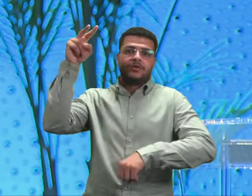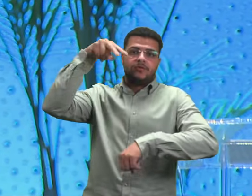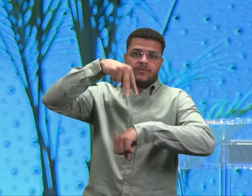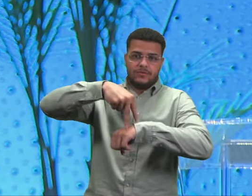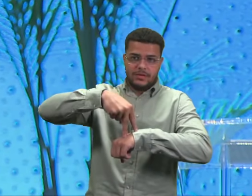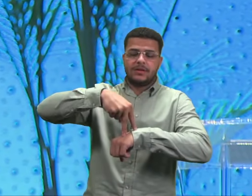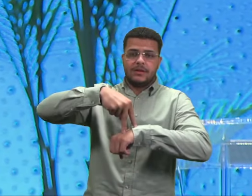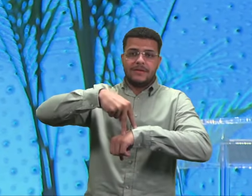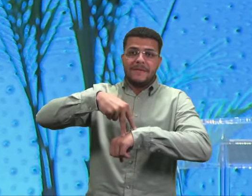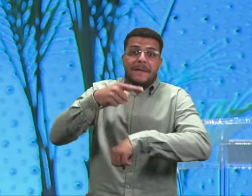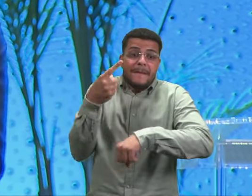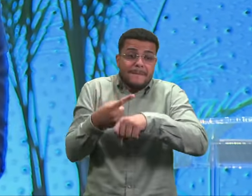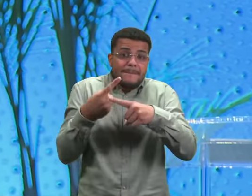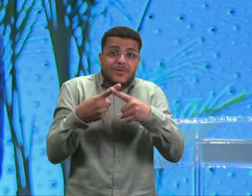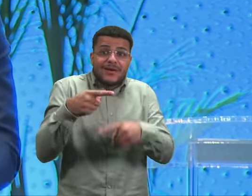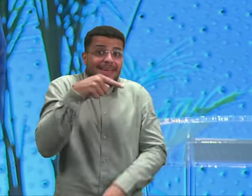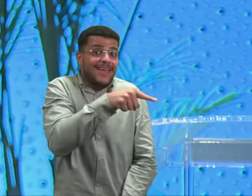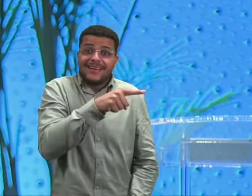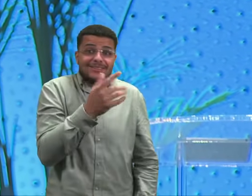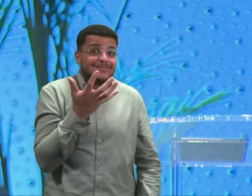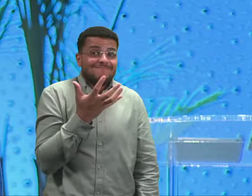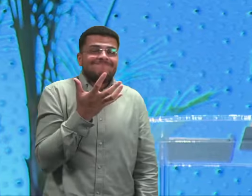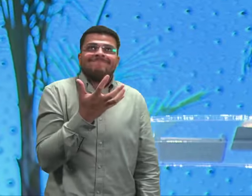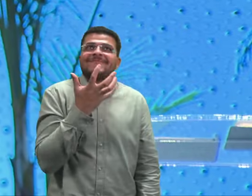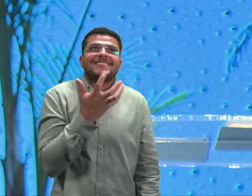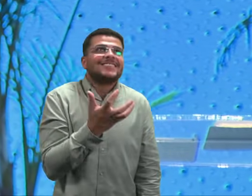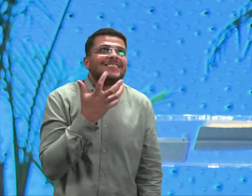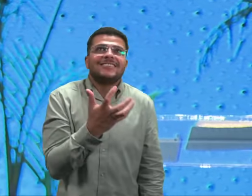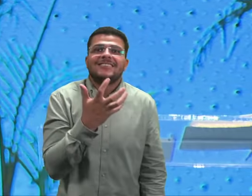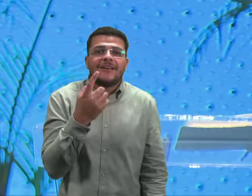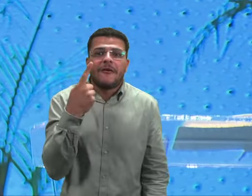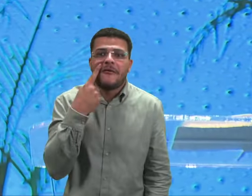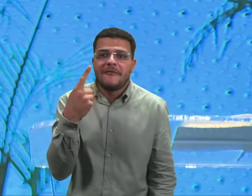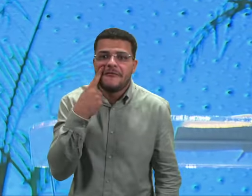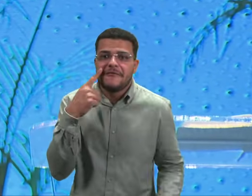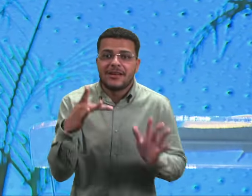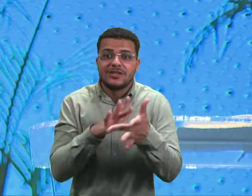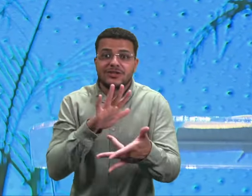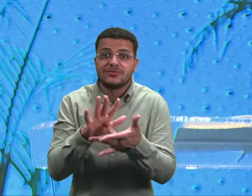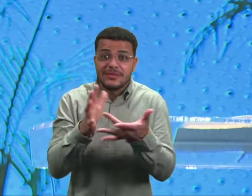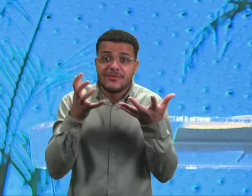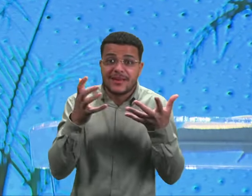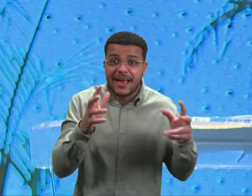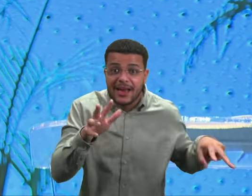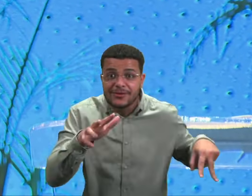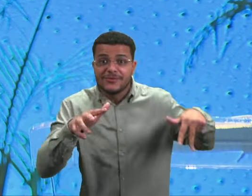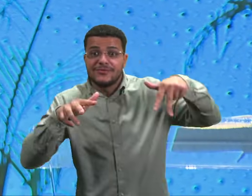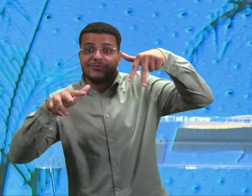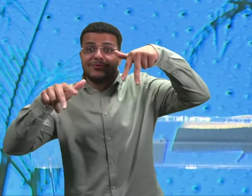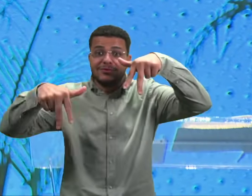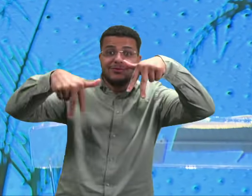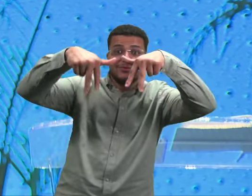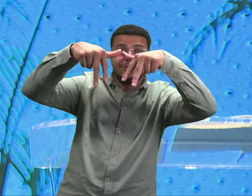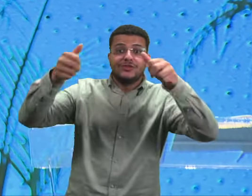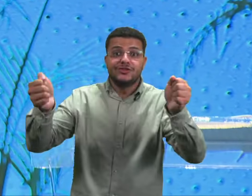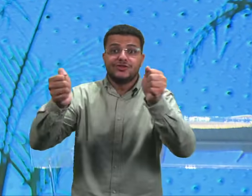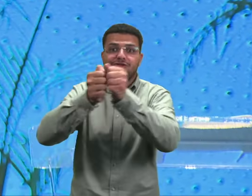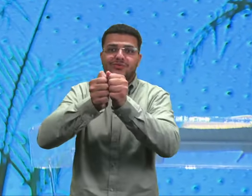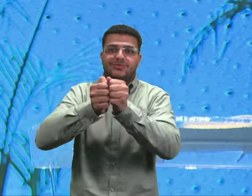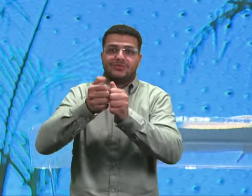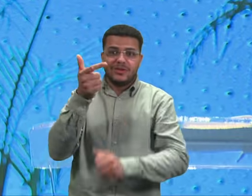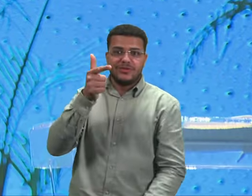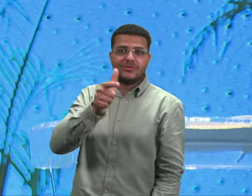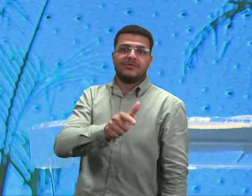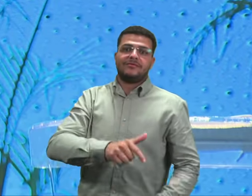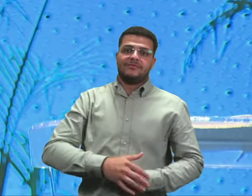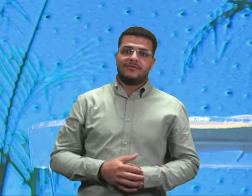viam a hora de estar de novo com Jesus. A gente quer ir com Ele para o lar onde Ele foi, o lar